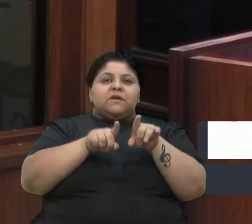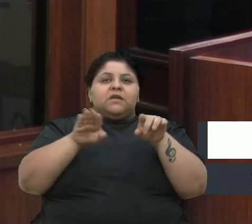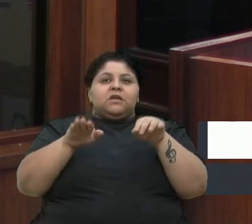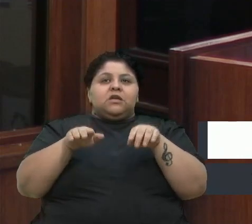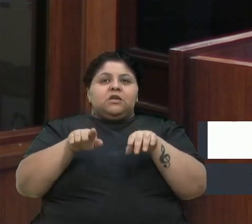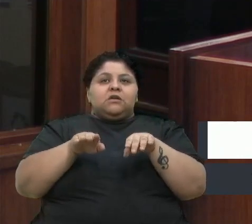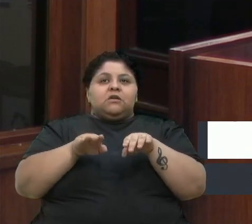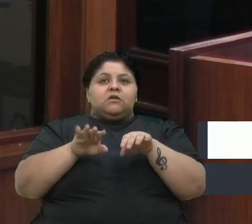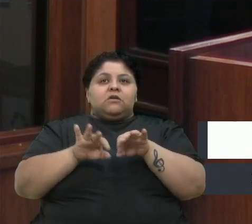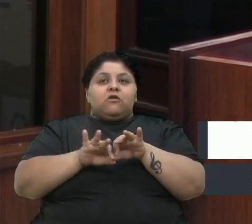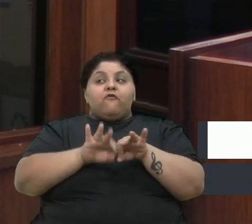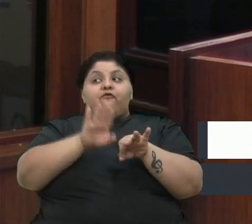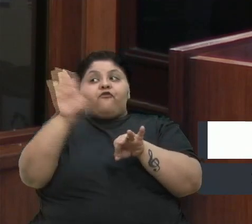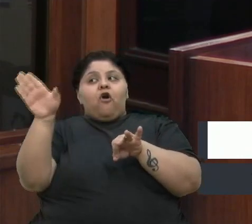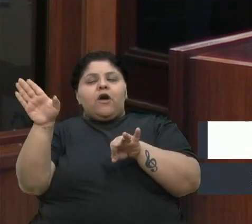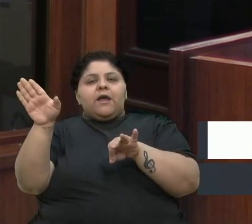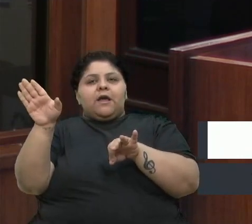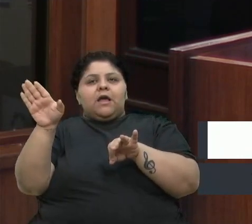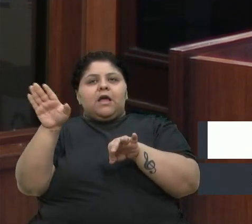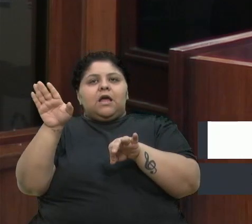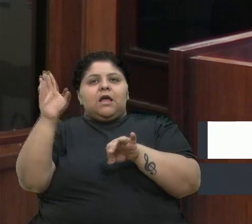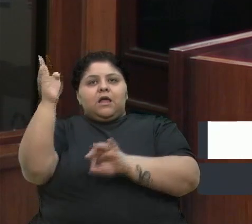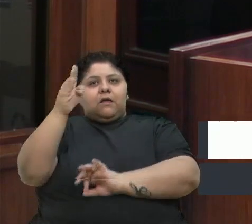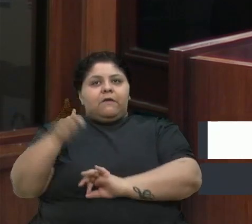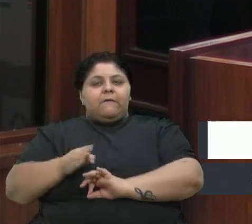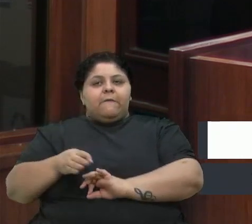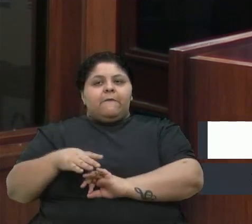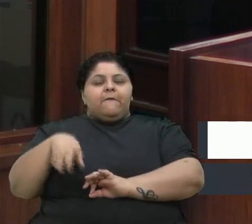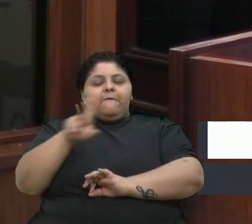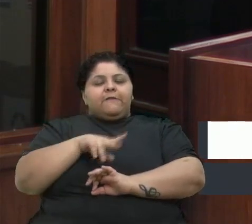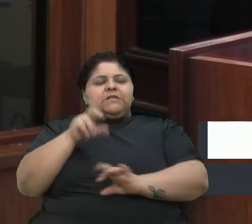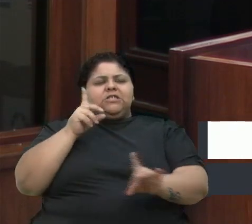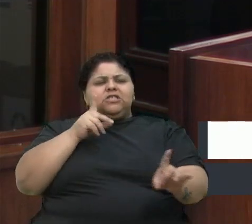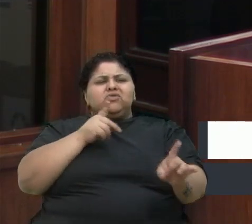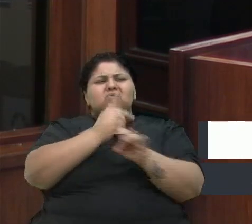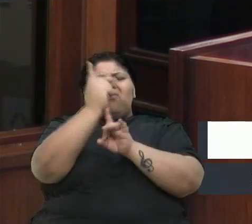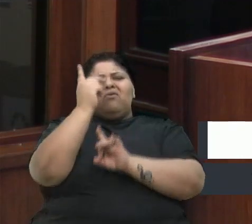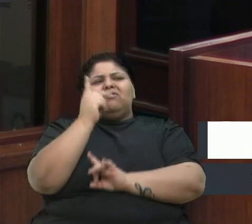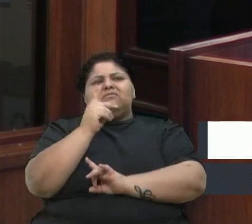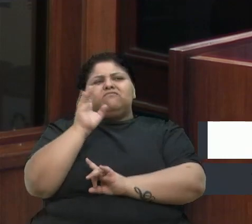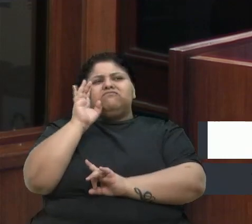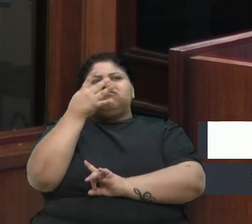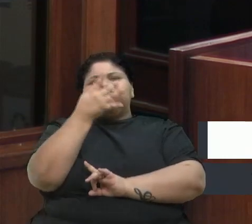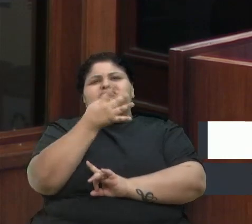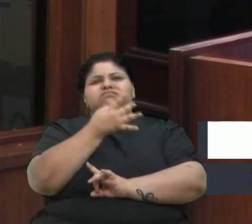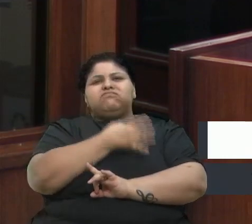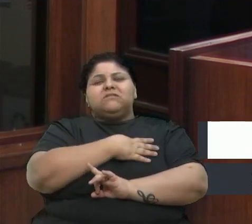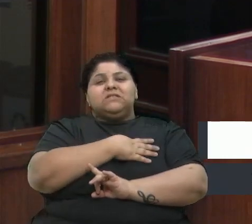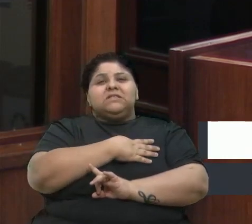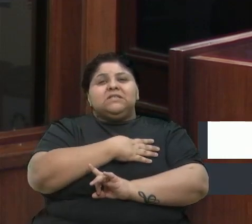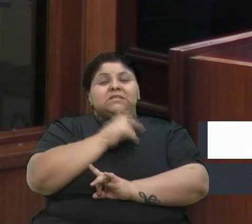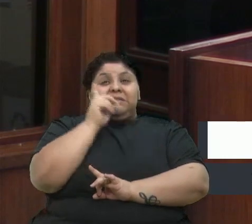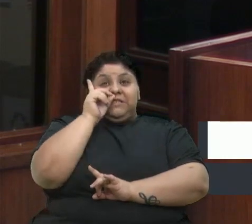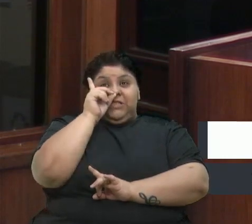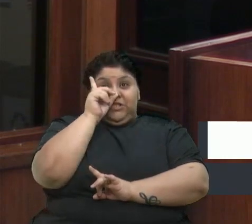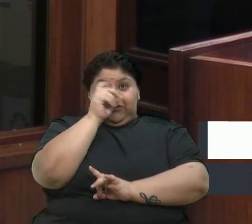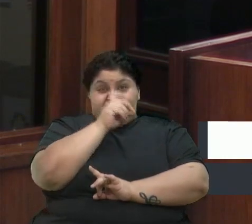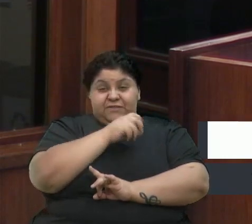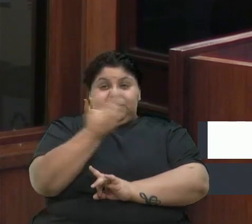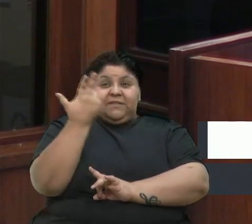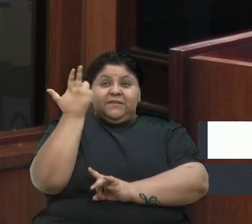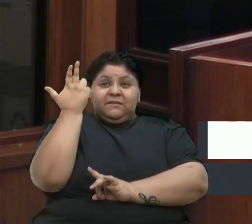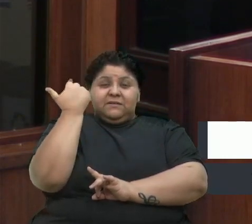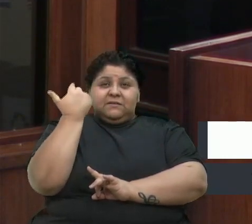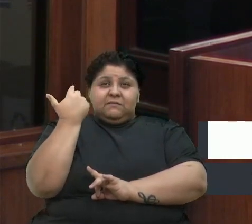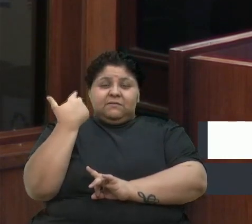também, para ver se a gente encontra uma solução para uma praga natural que assola